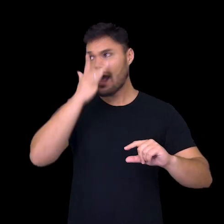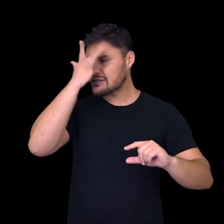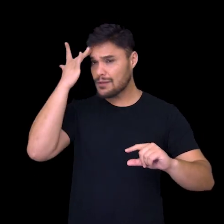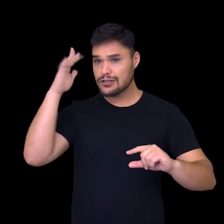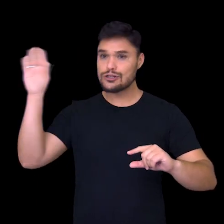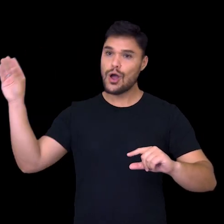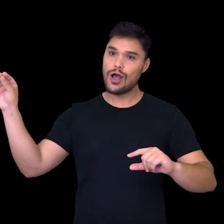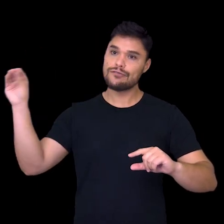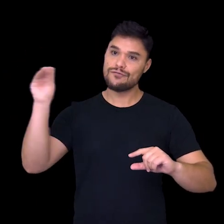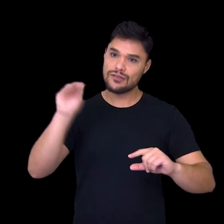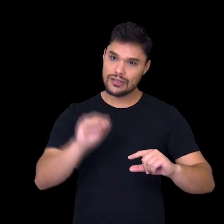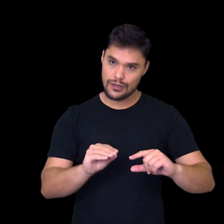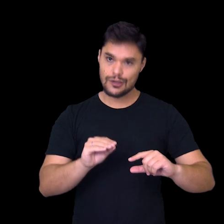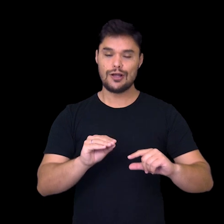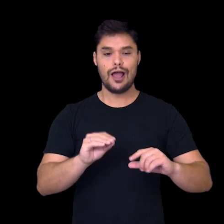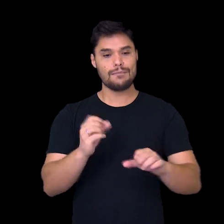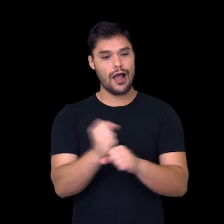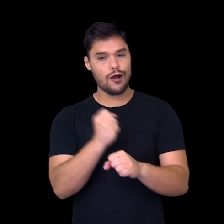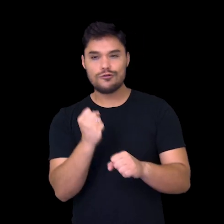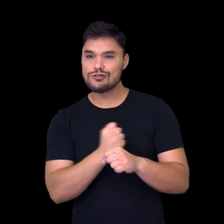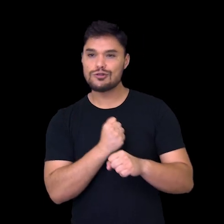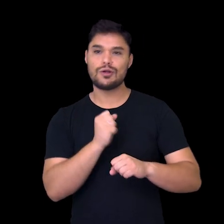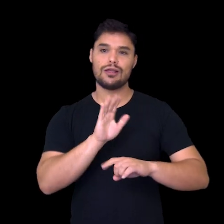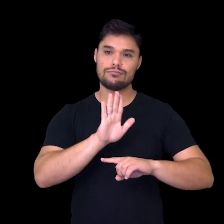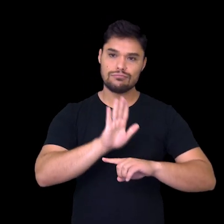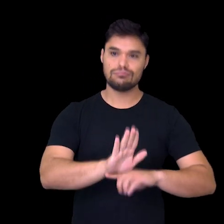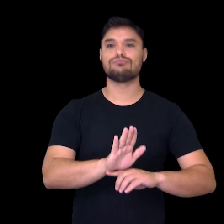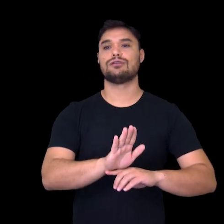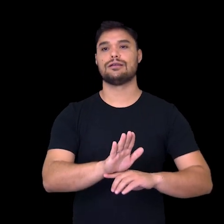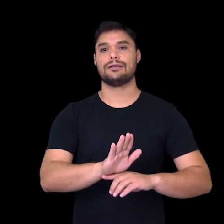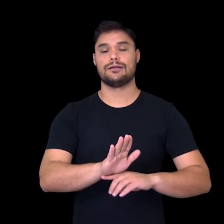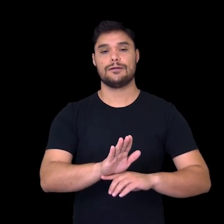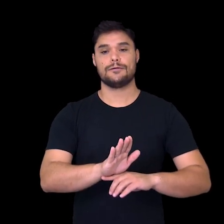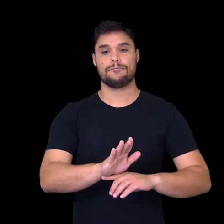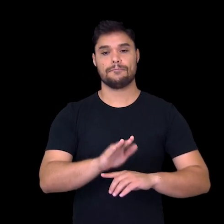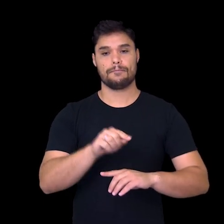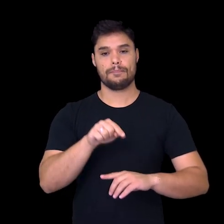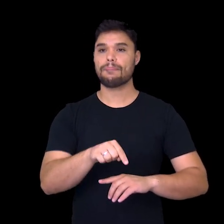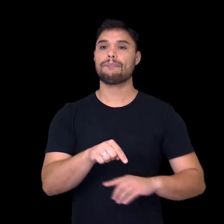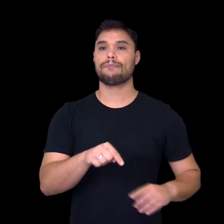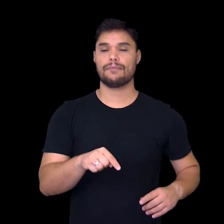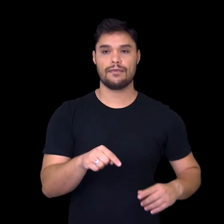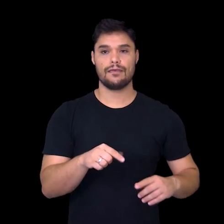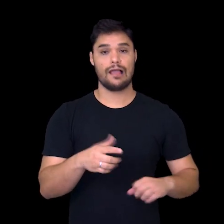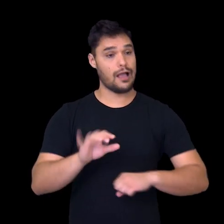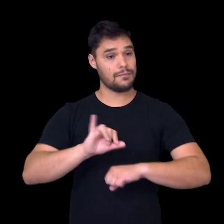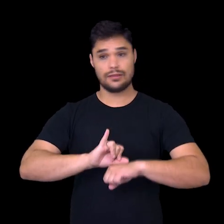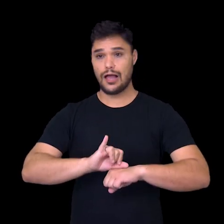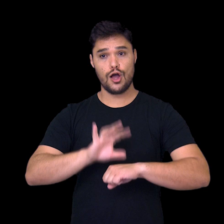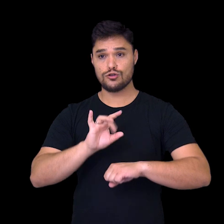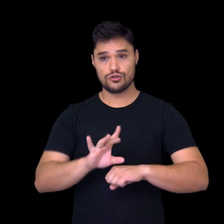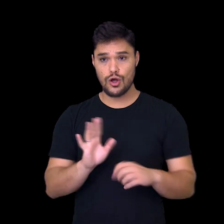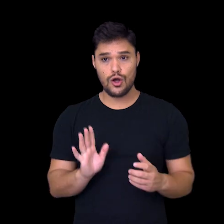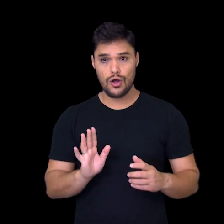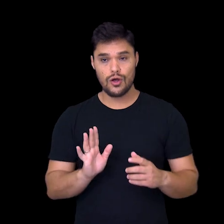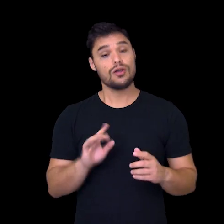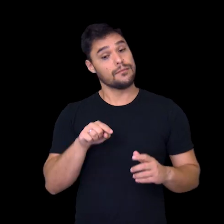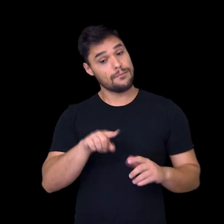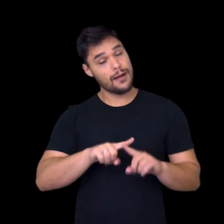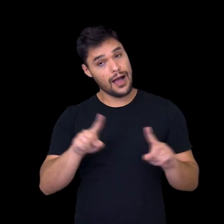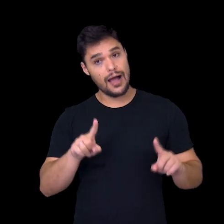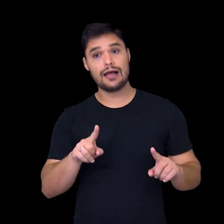Assim, as pessoas foram convidadas para a construção de uma coisa muito maior do que a capital. É um projeto